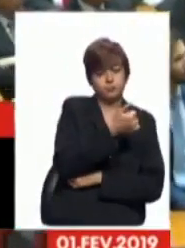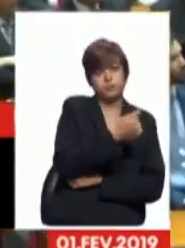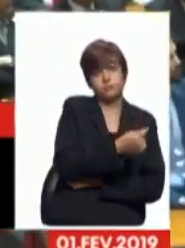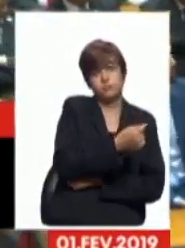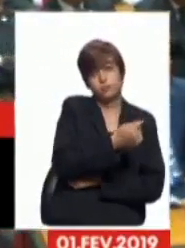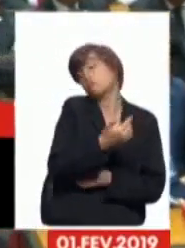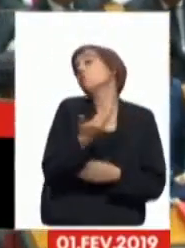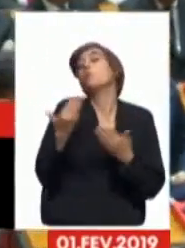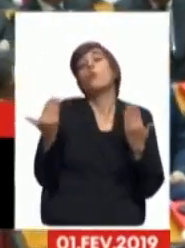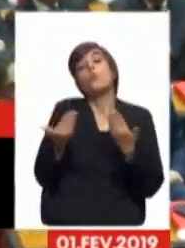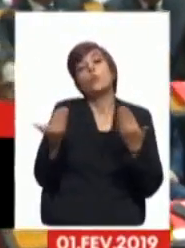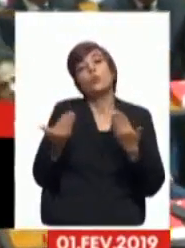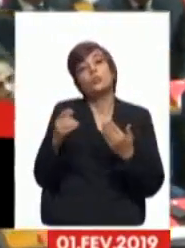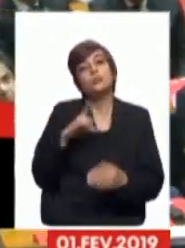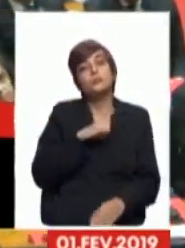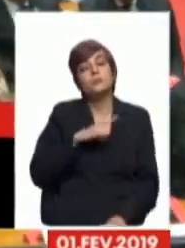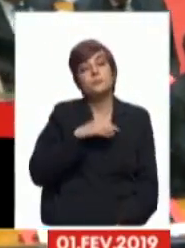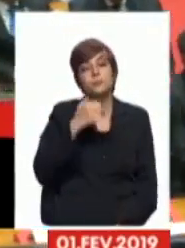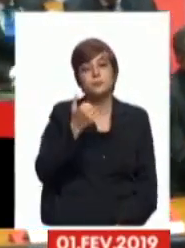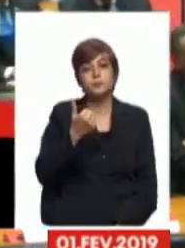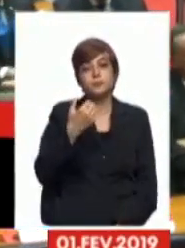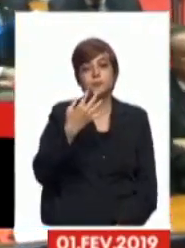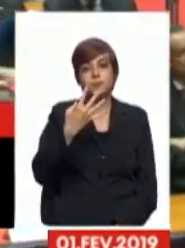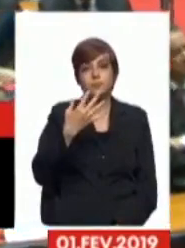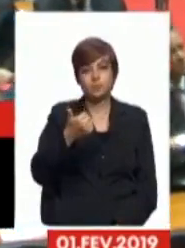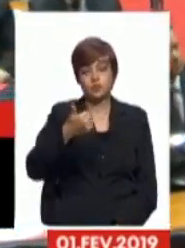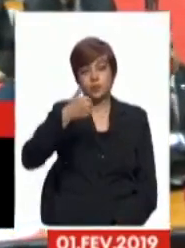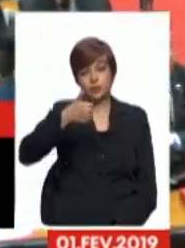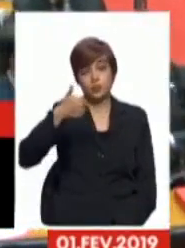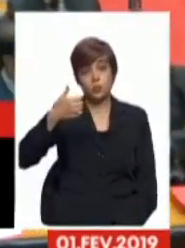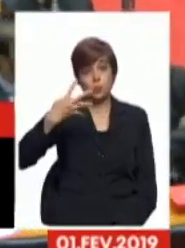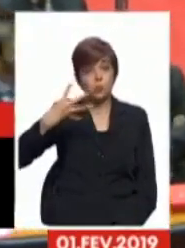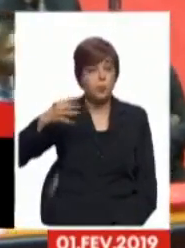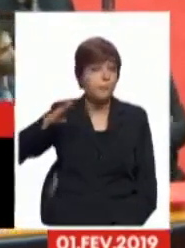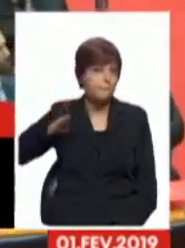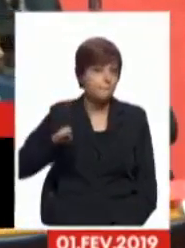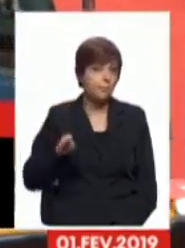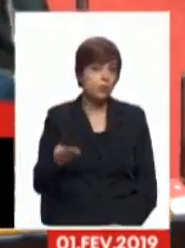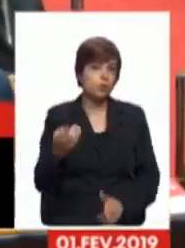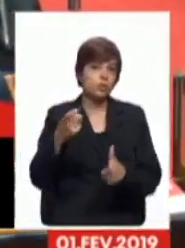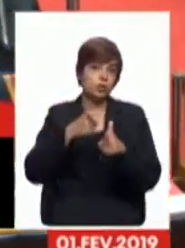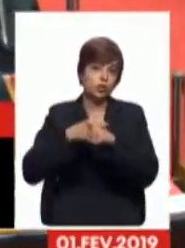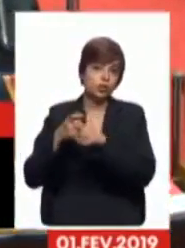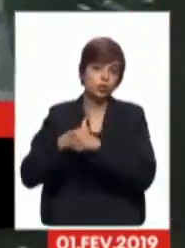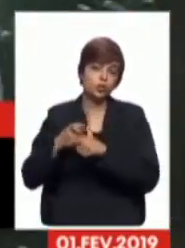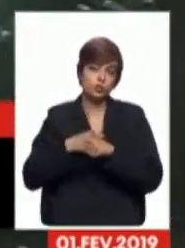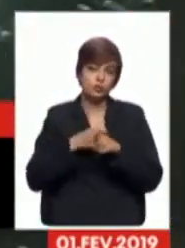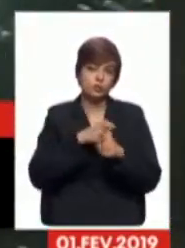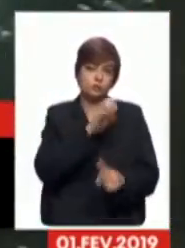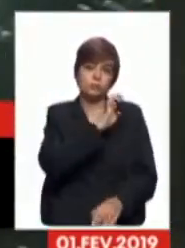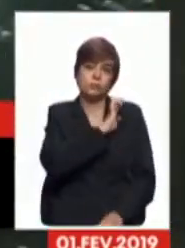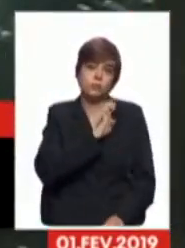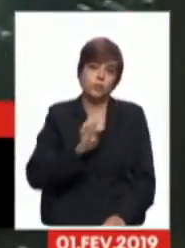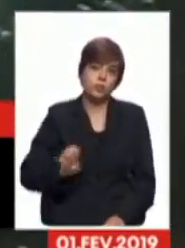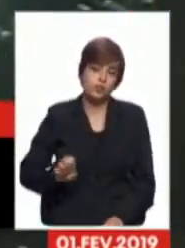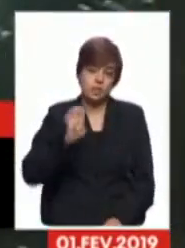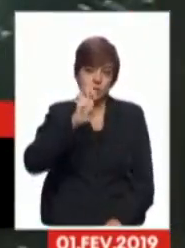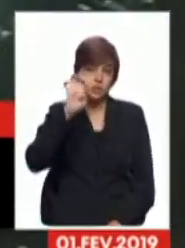hoje 114 bilhões de reais em dívidas que o Estado terá de pagar.